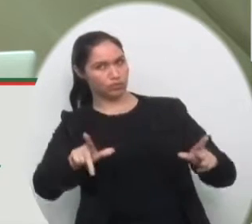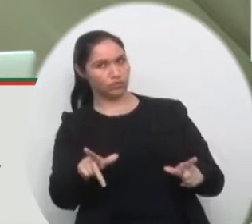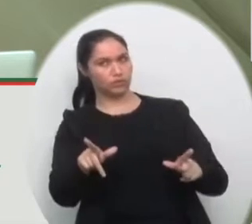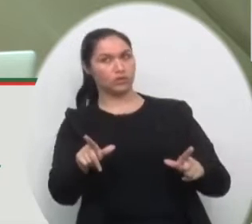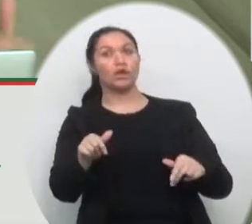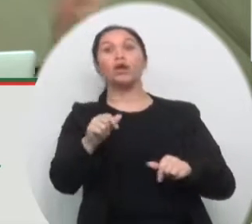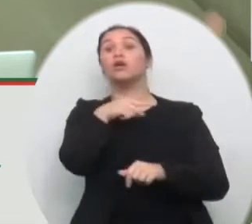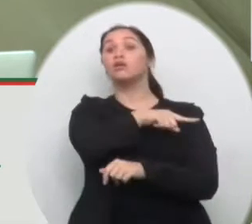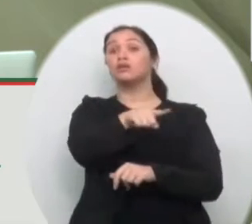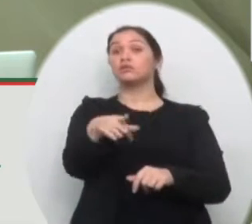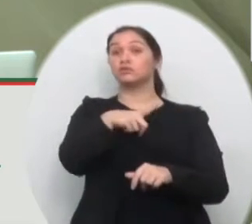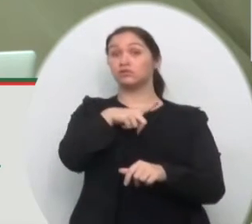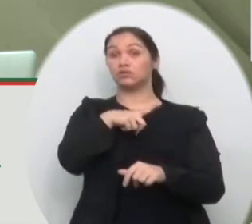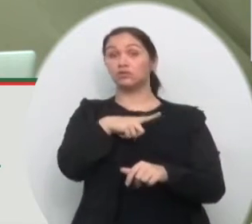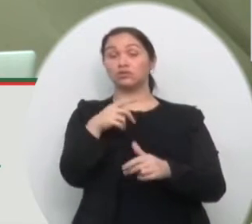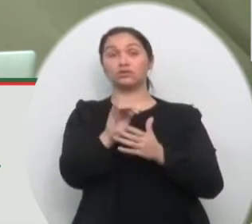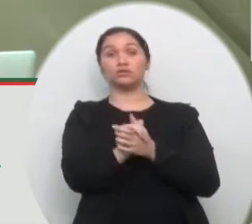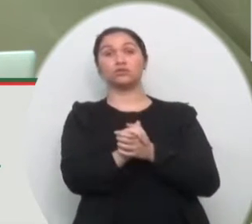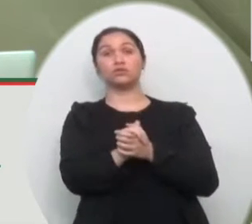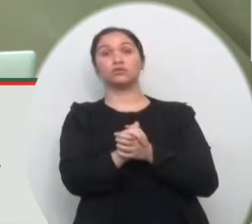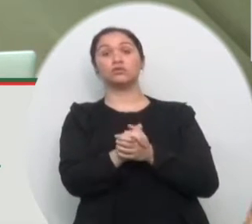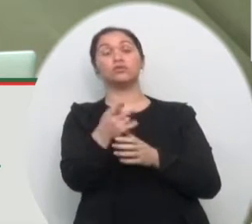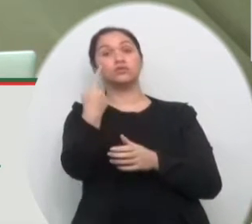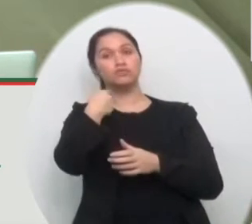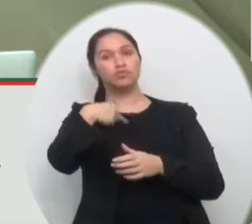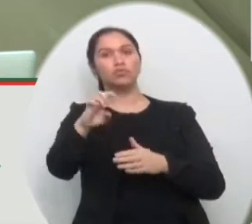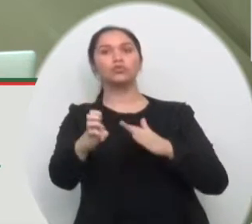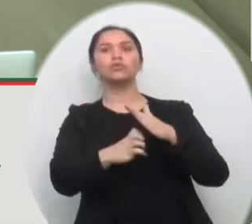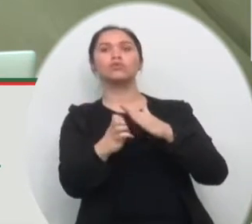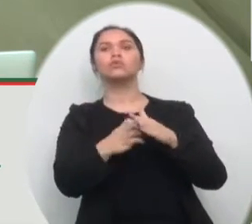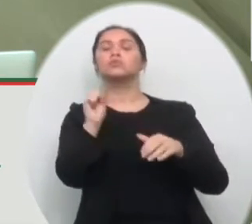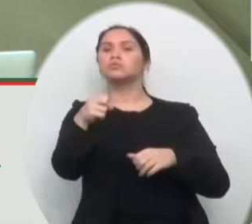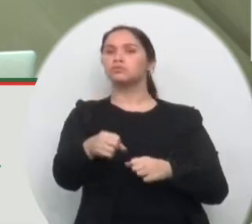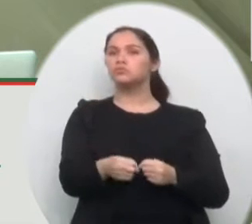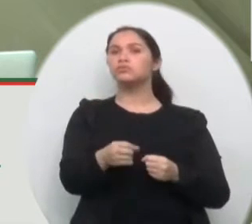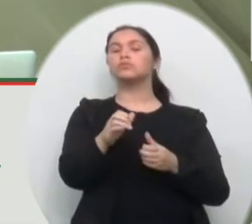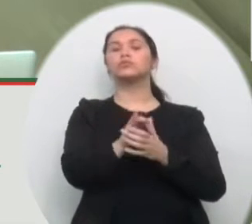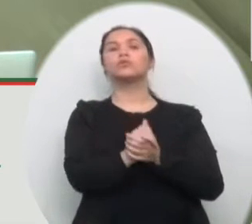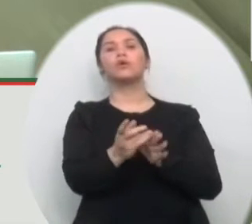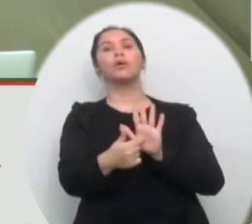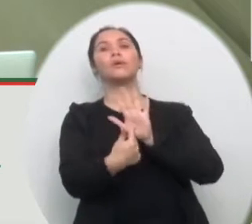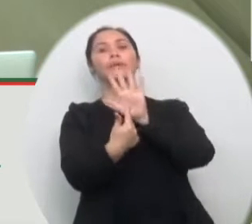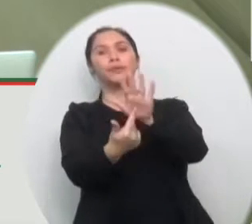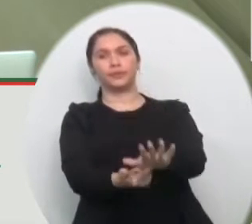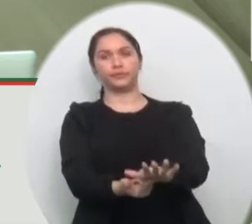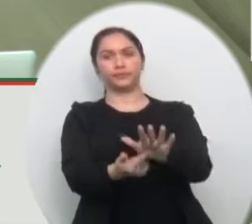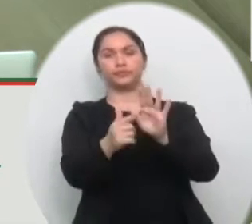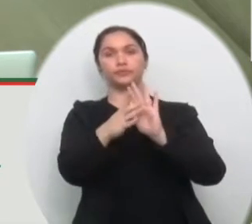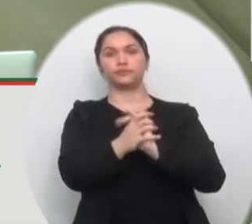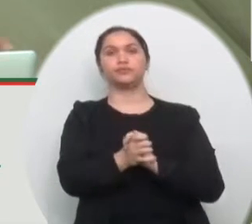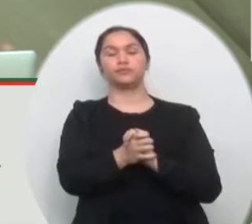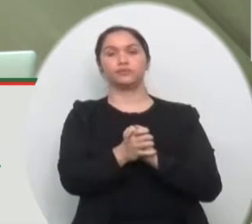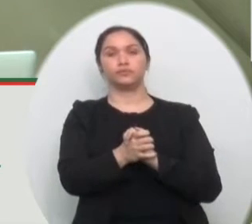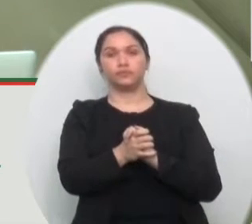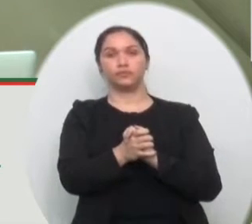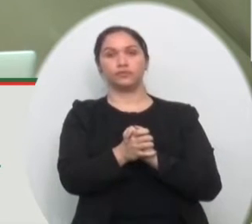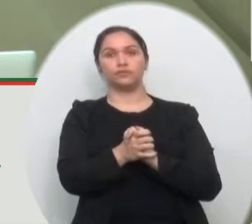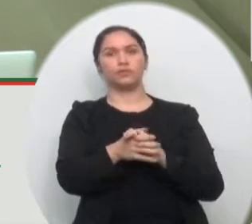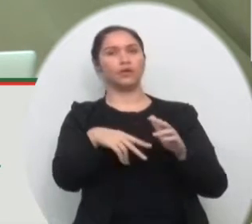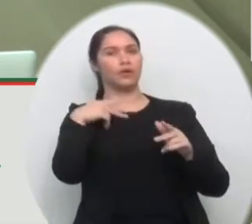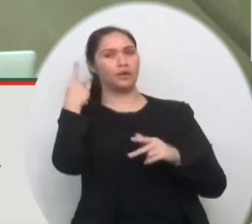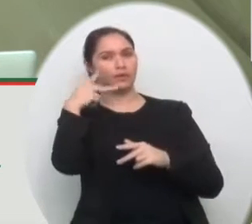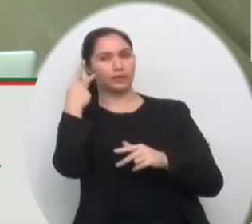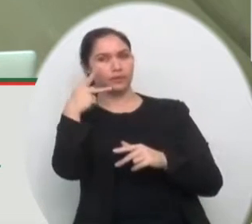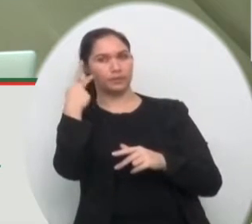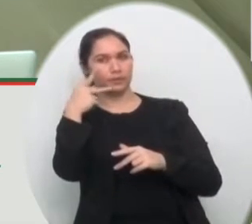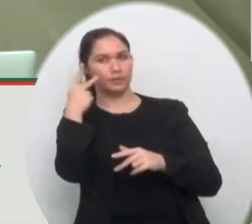bater de frente com outras pessoas e mostrar que esse negócio de política